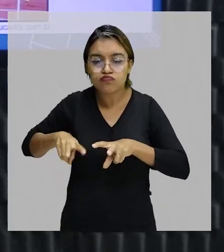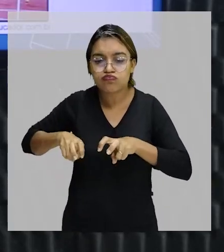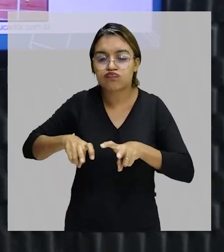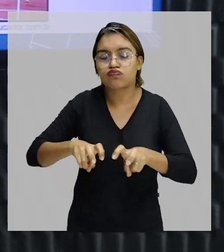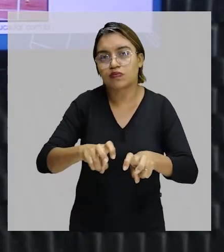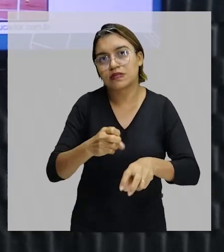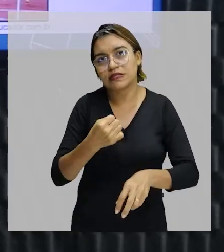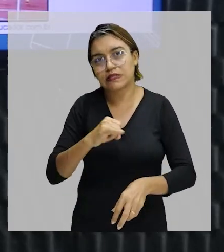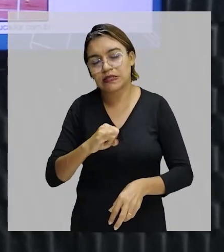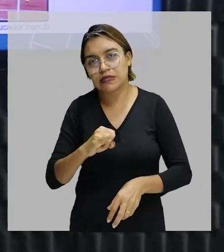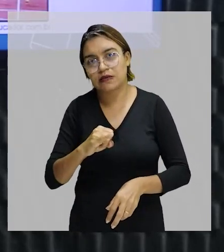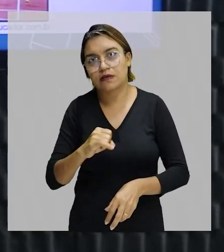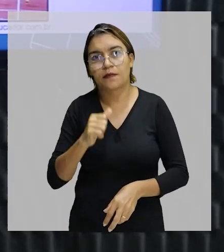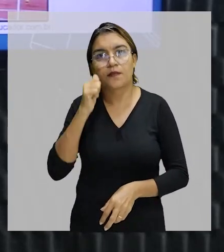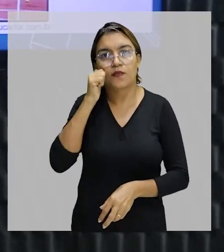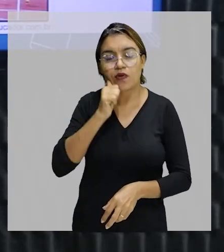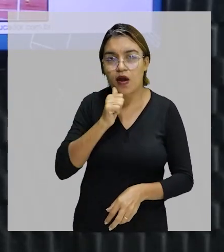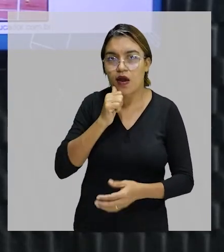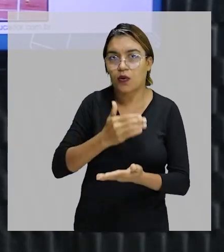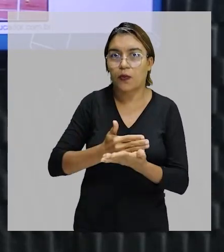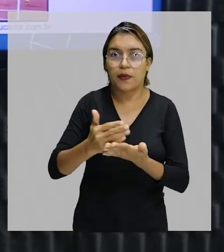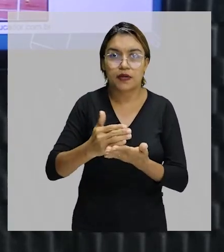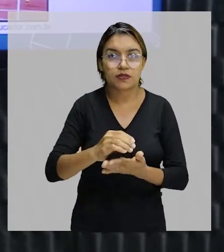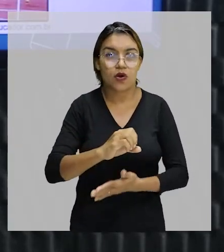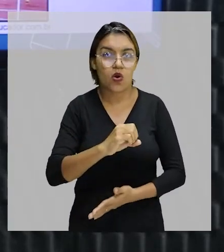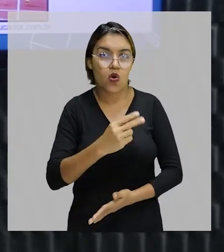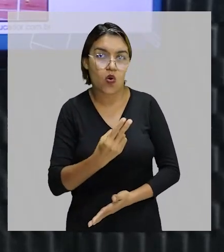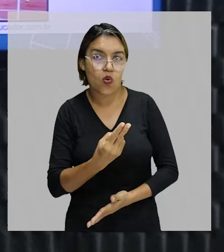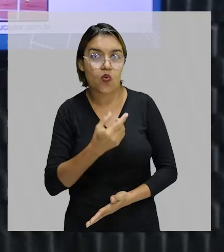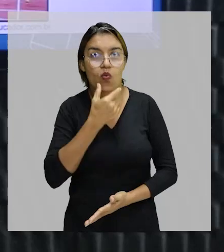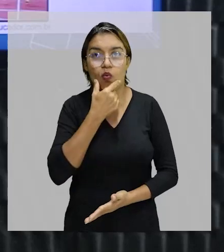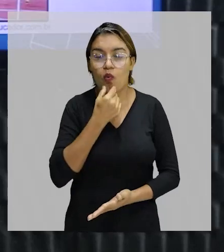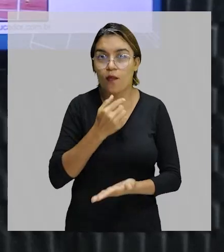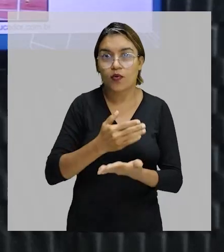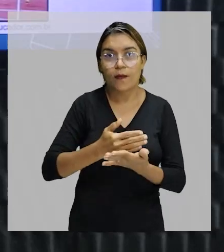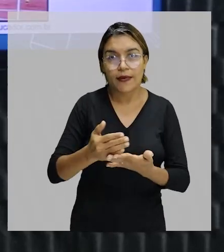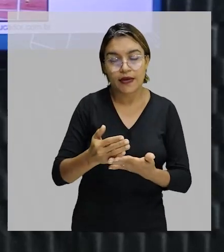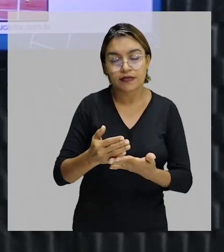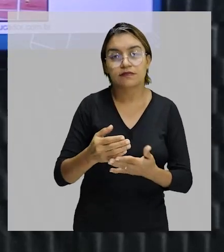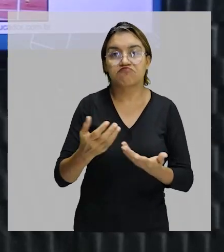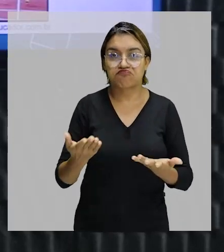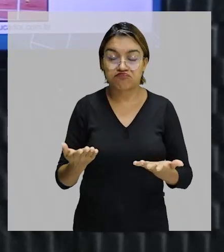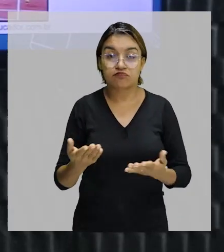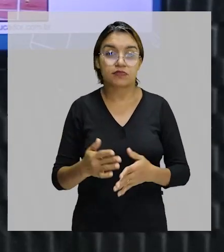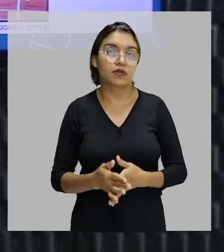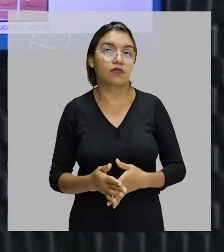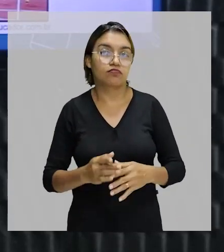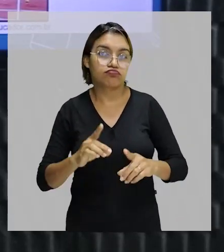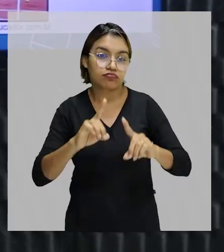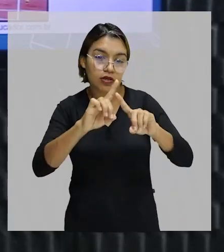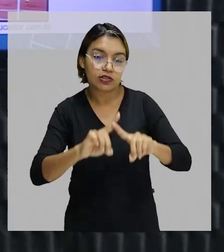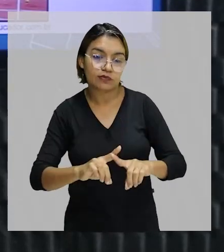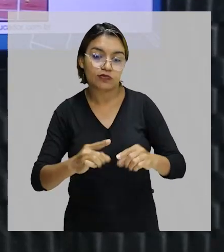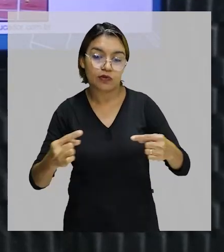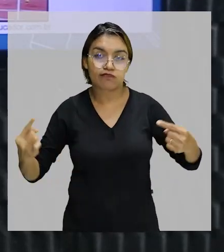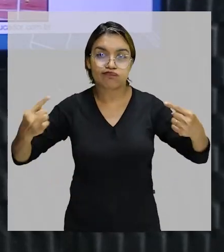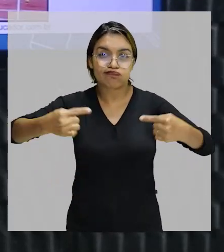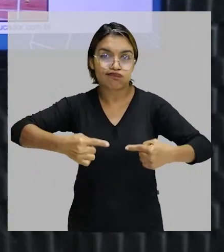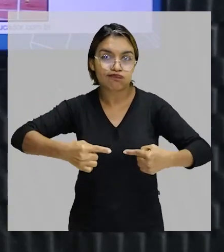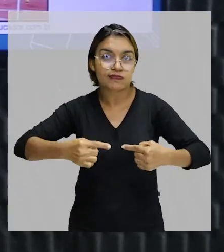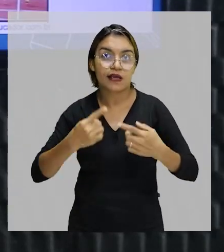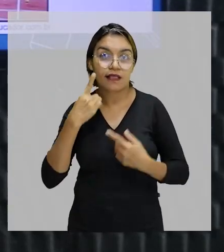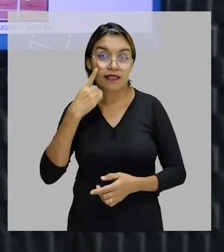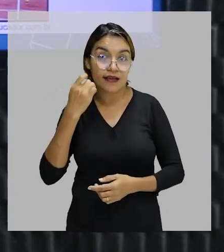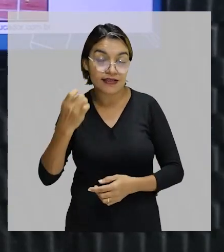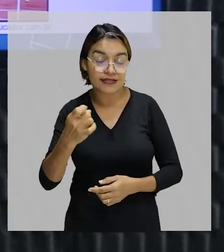iria iniciar com as 2 mulheres, se iria finalizar com as 2 mulheres. Então, isso deixava a disputa um pouquinho interessante.